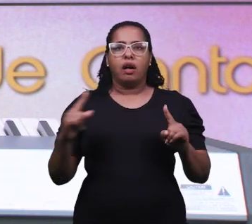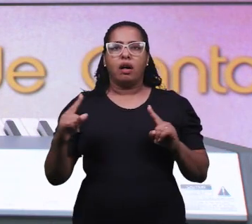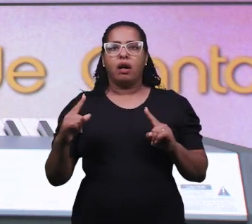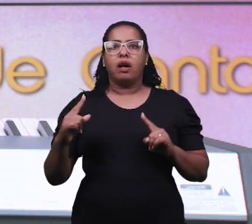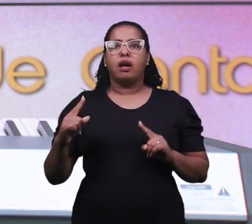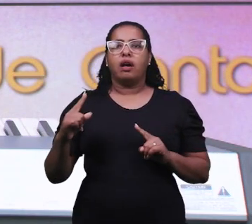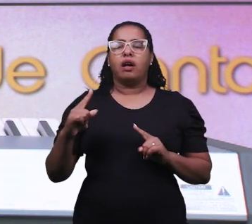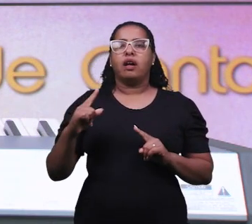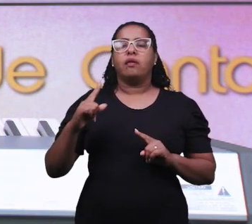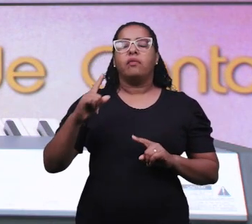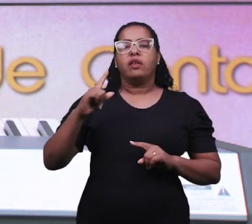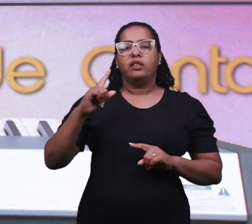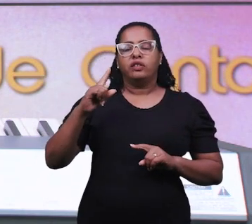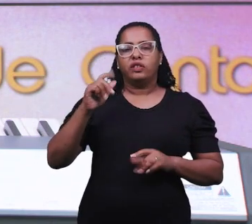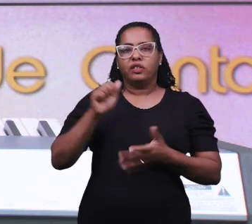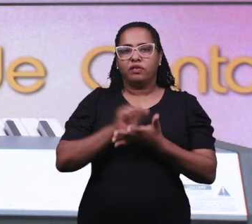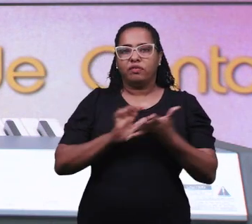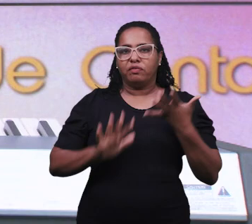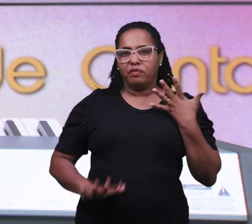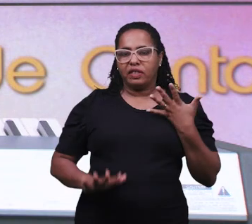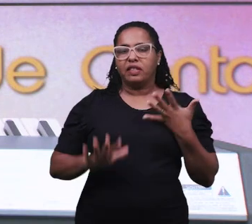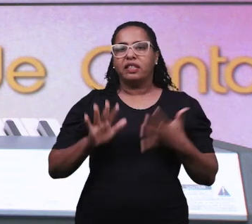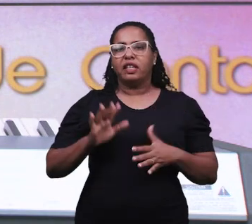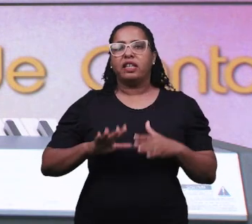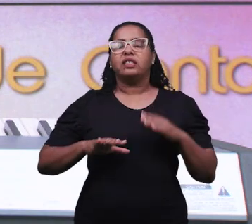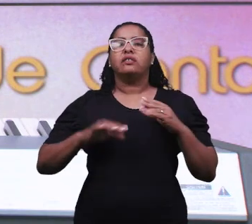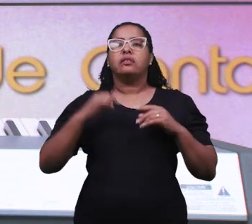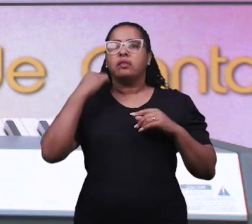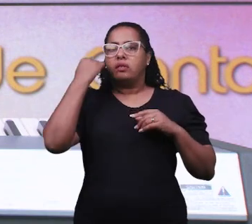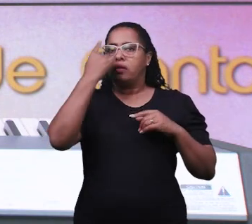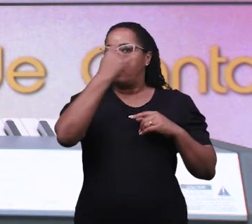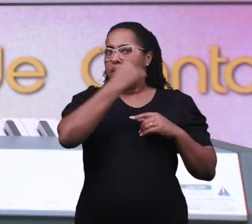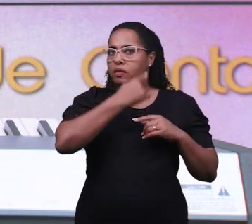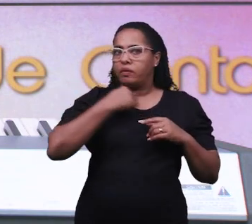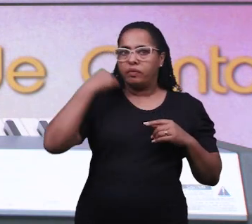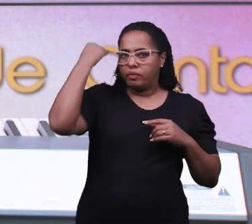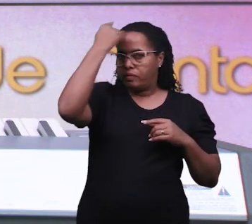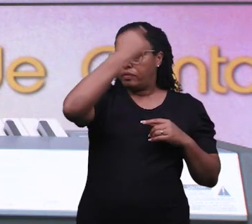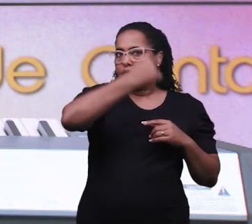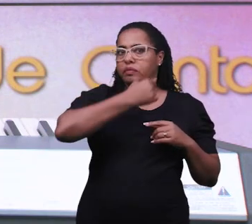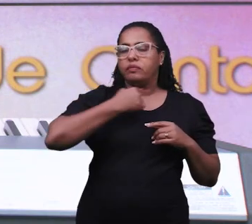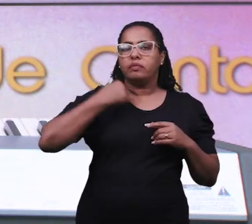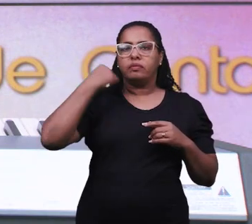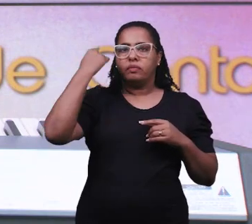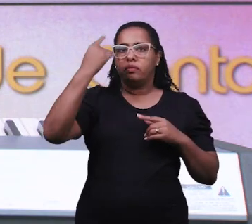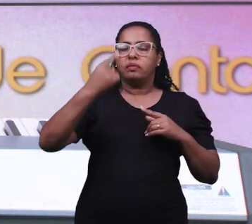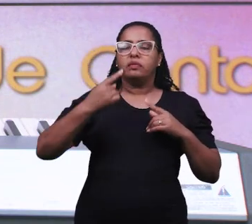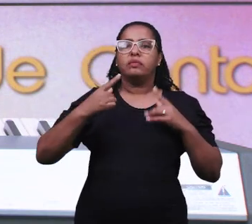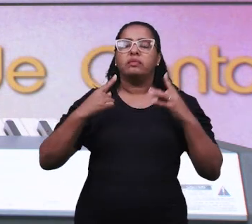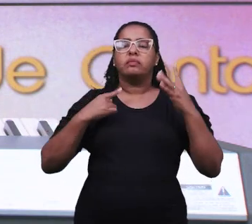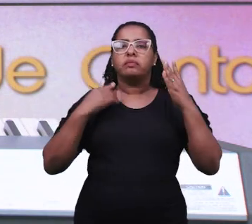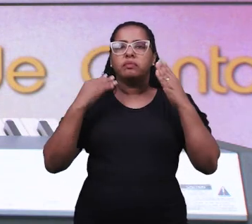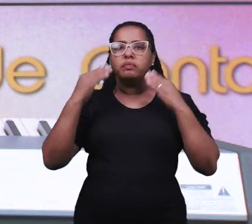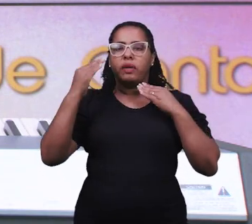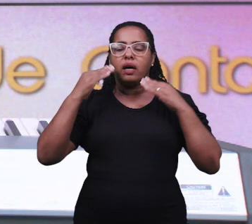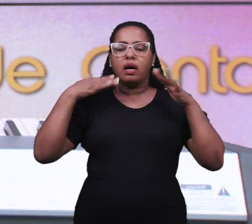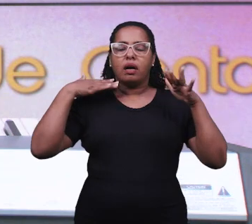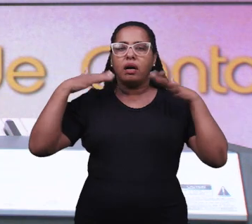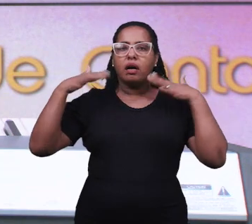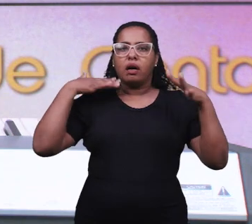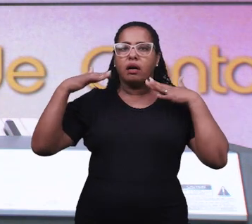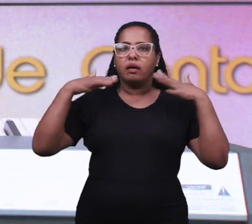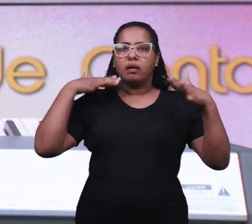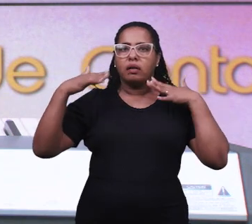ginástica articulatória e também uma ginástica facial. Exercícios para mobilizar,